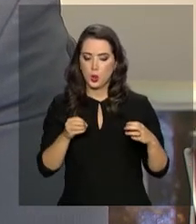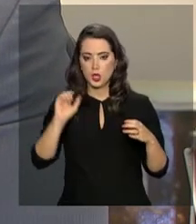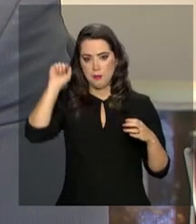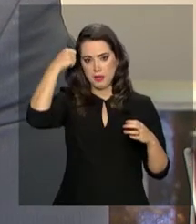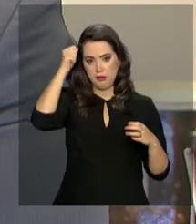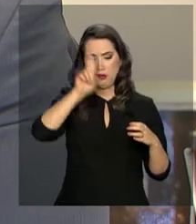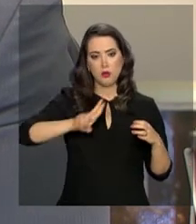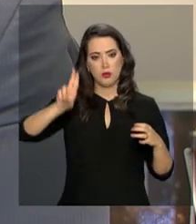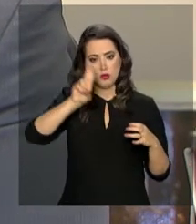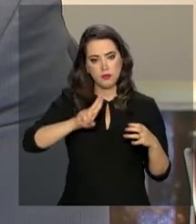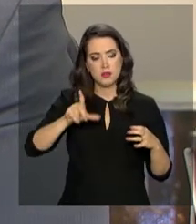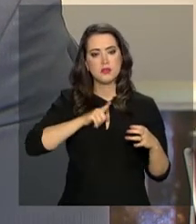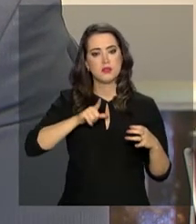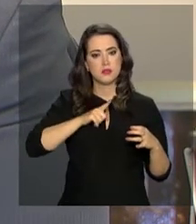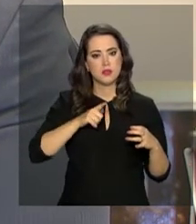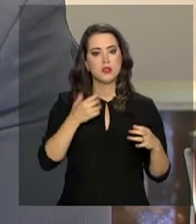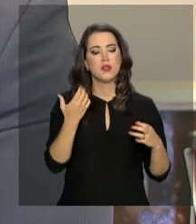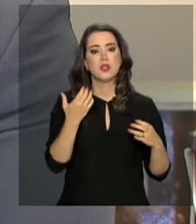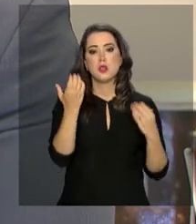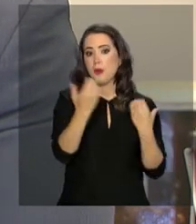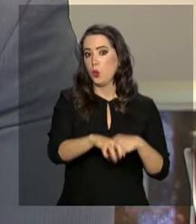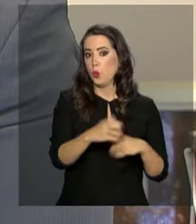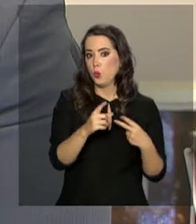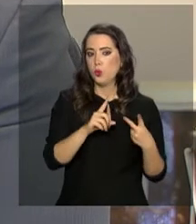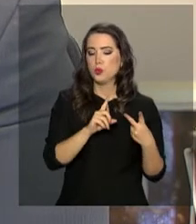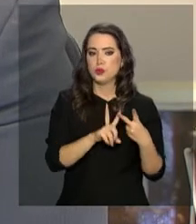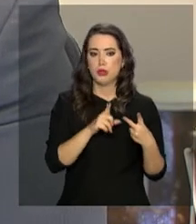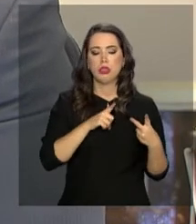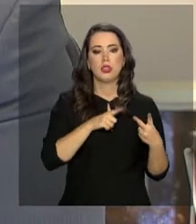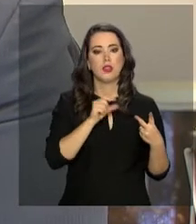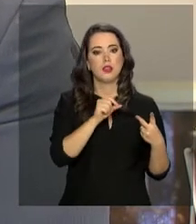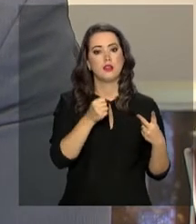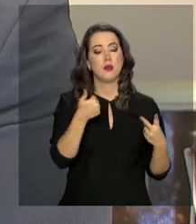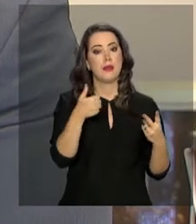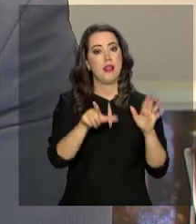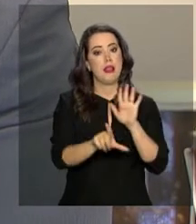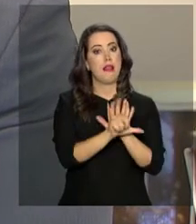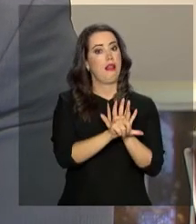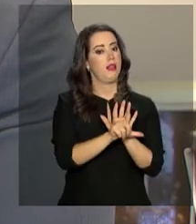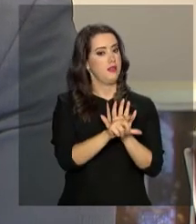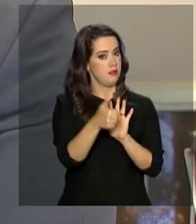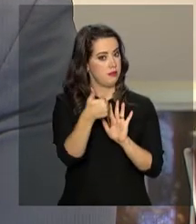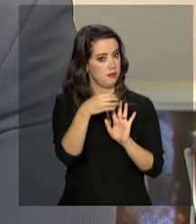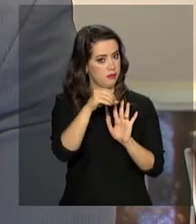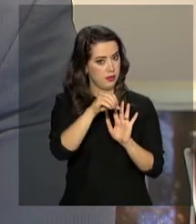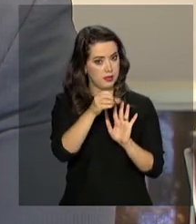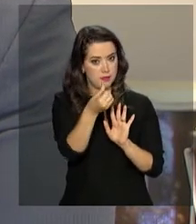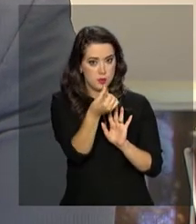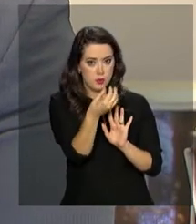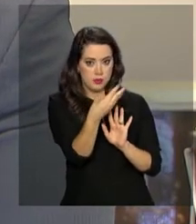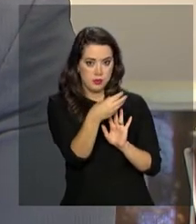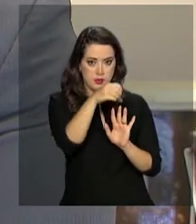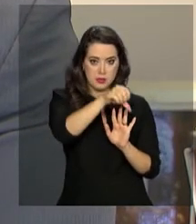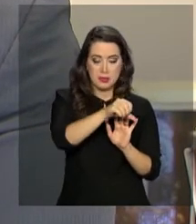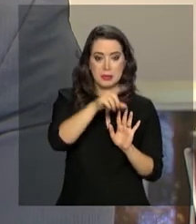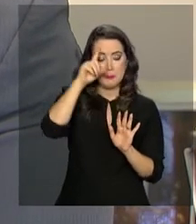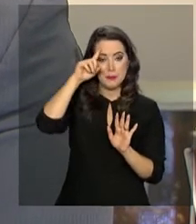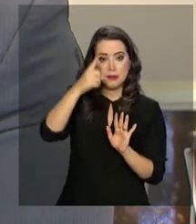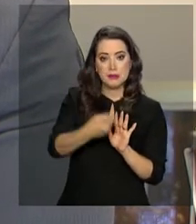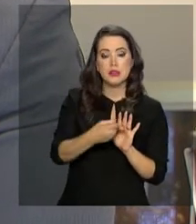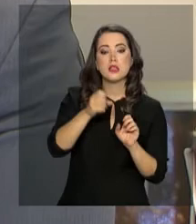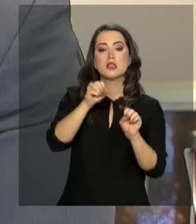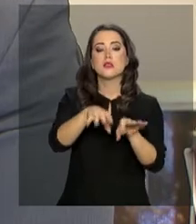nas universidades e no e no serviço público nós temos a lei 10.639 que a lei que obriga as escolas a